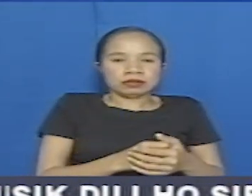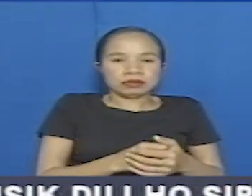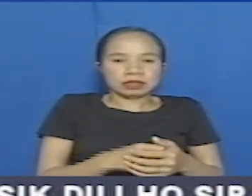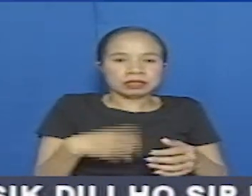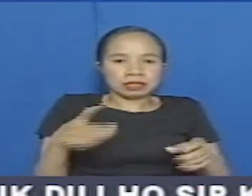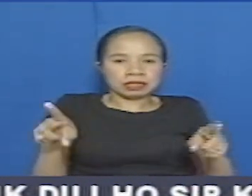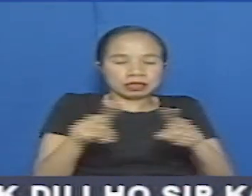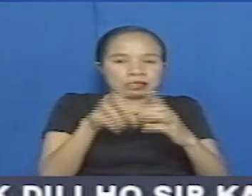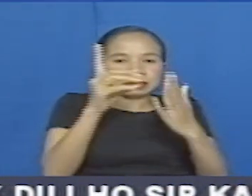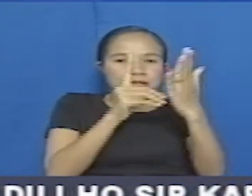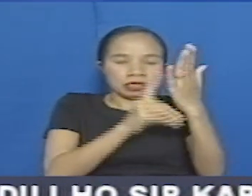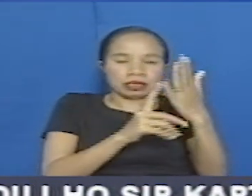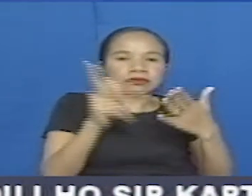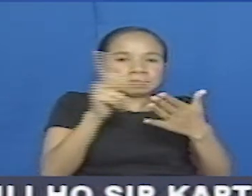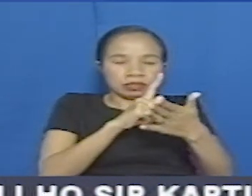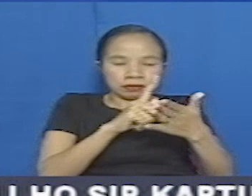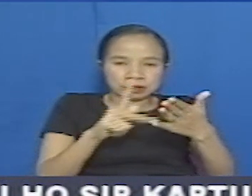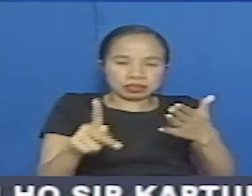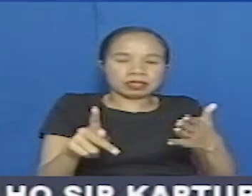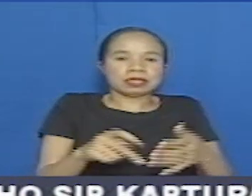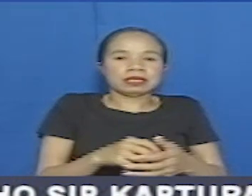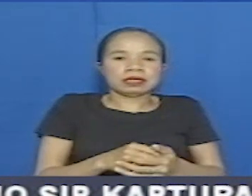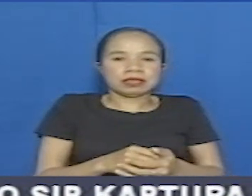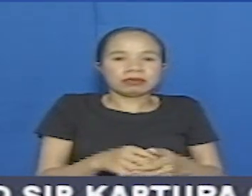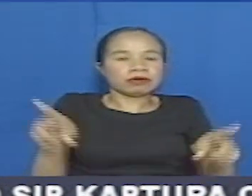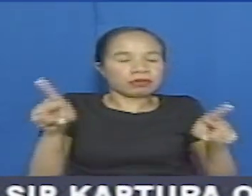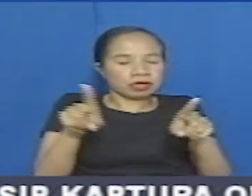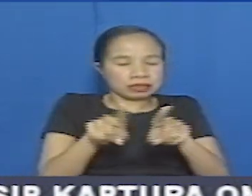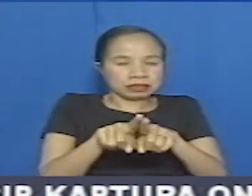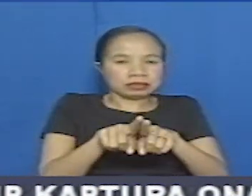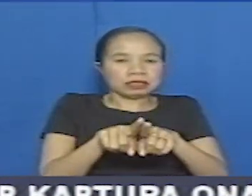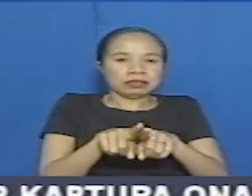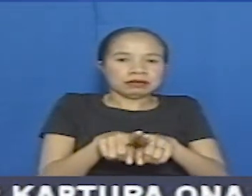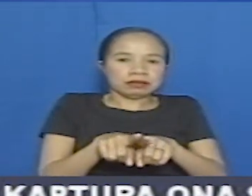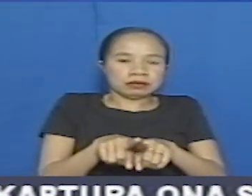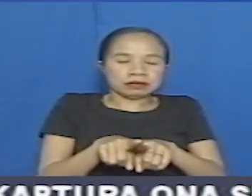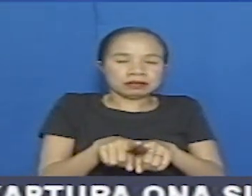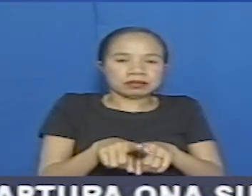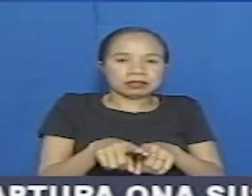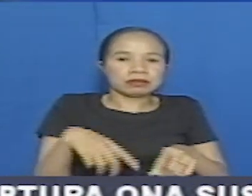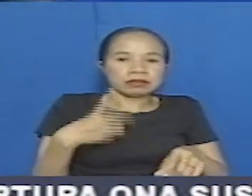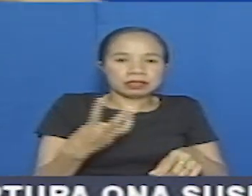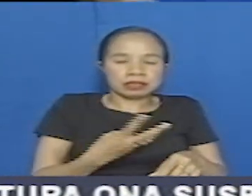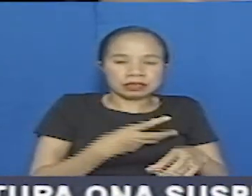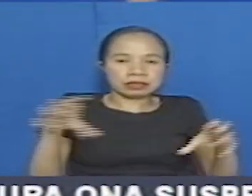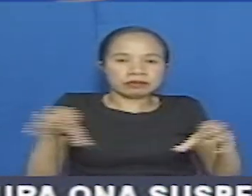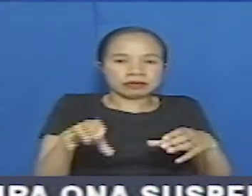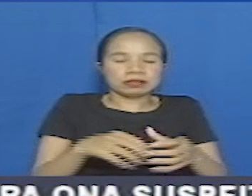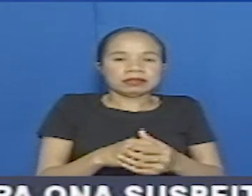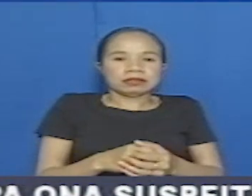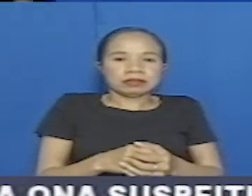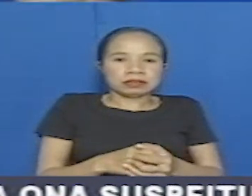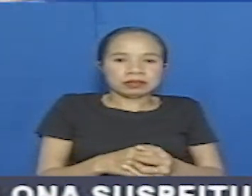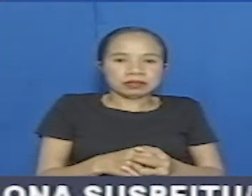dados criminal calai, ou ligação by Interpol. Então, ita, o sistema tem a intenção de